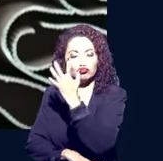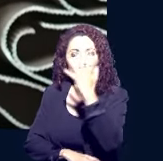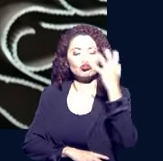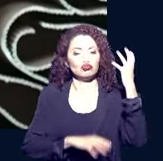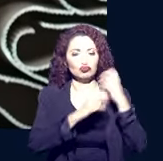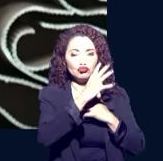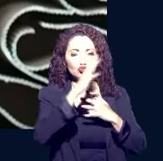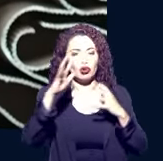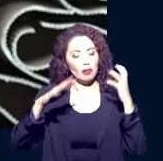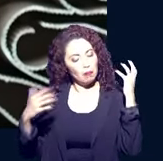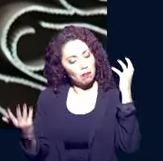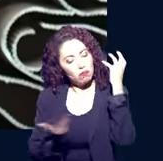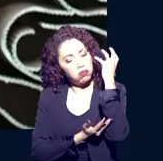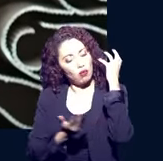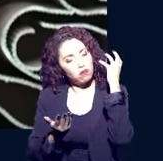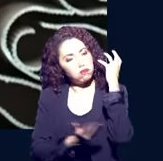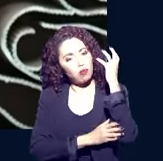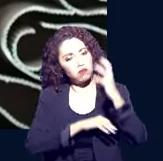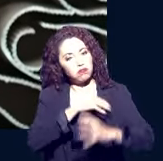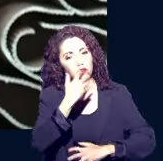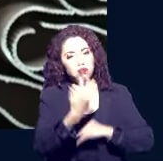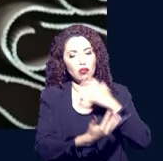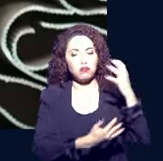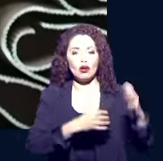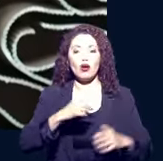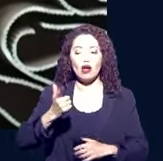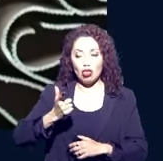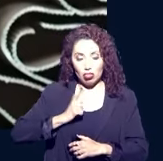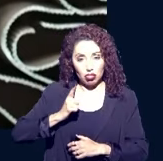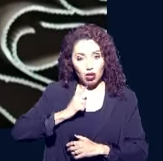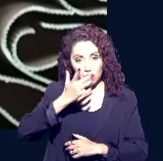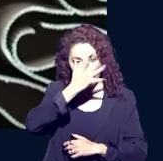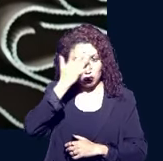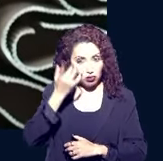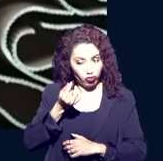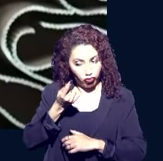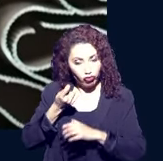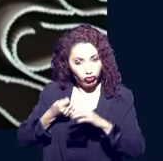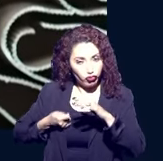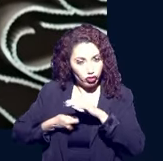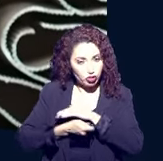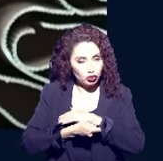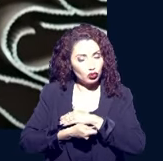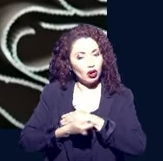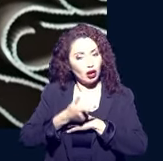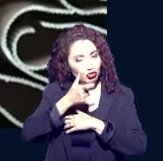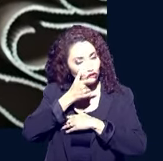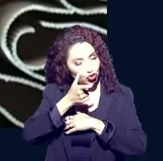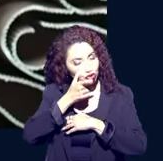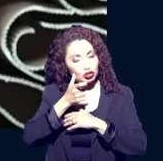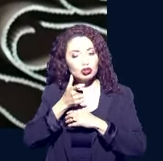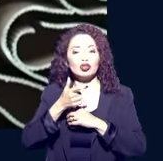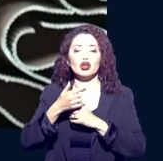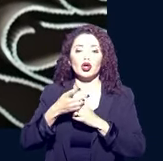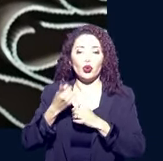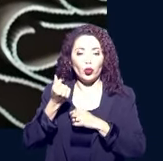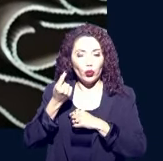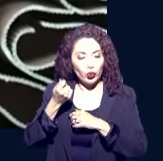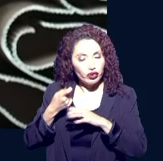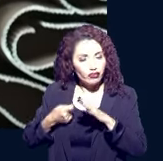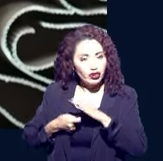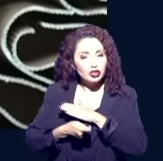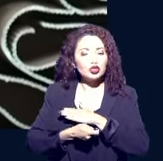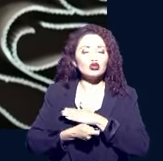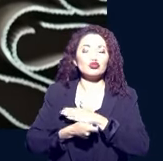eh são vários investidores nos assistindo investidores estrangeiros inclusive e e tem muito tem muitos mitos tem